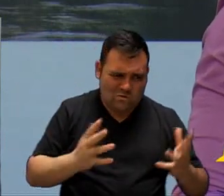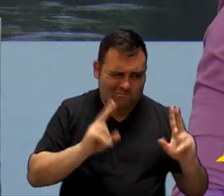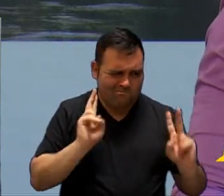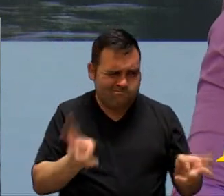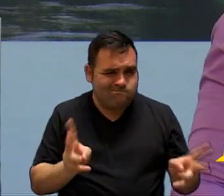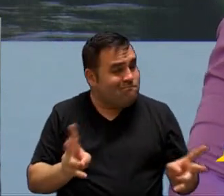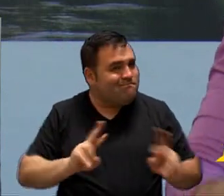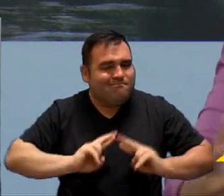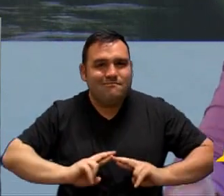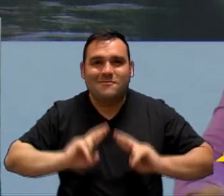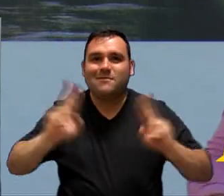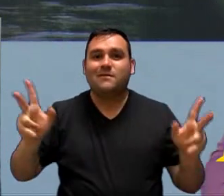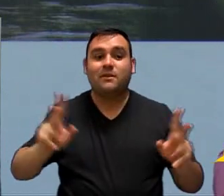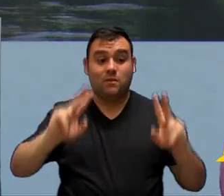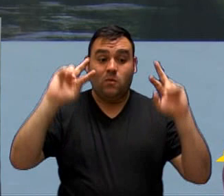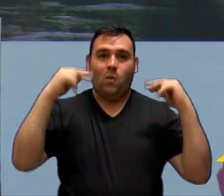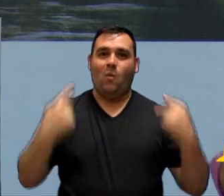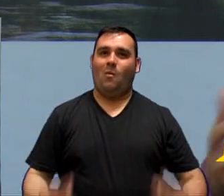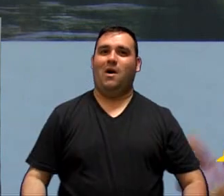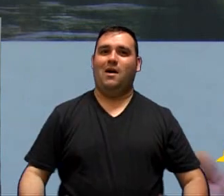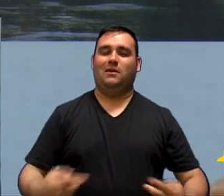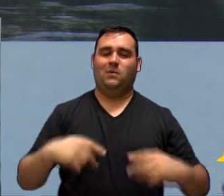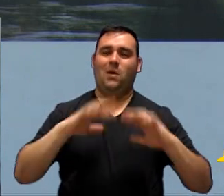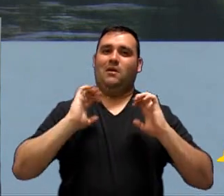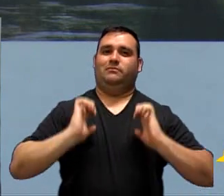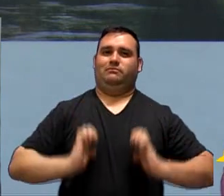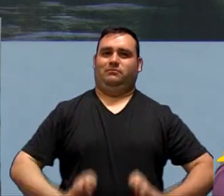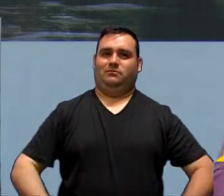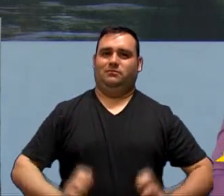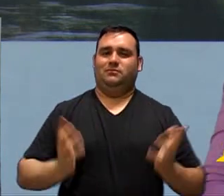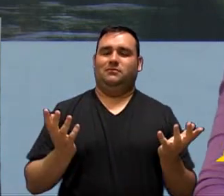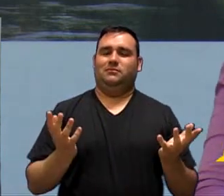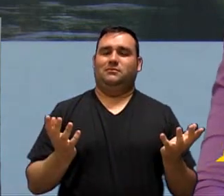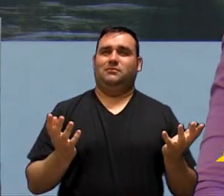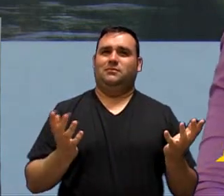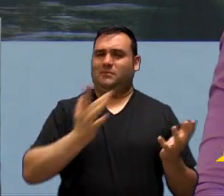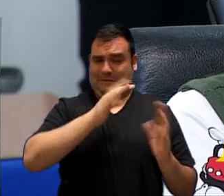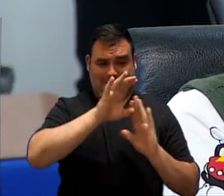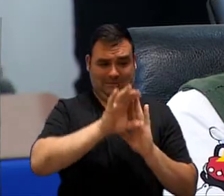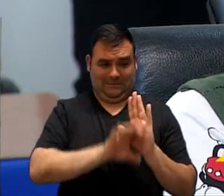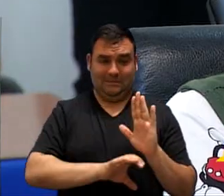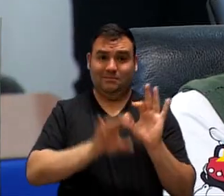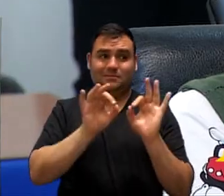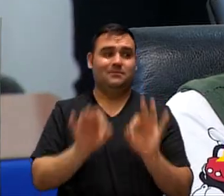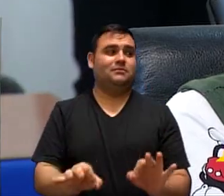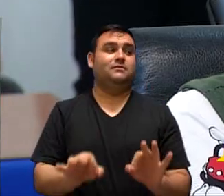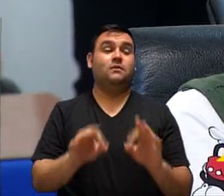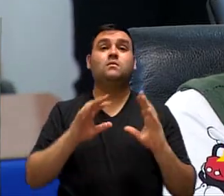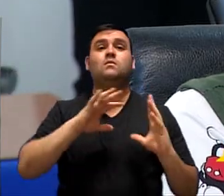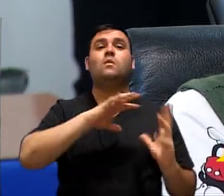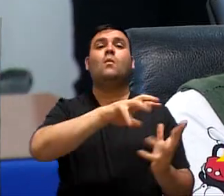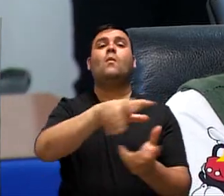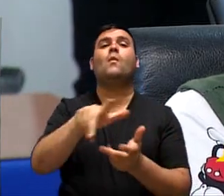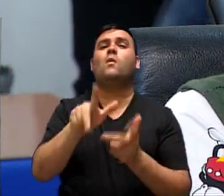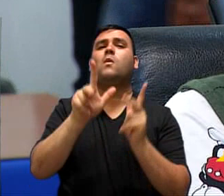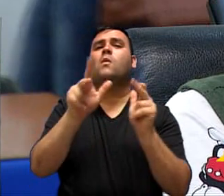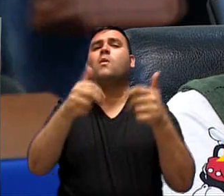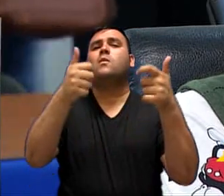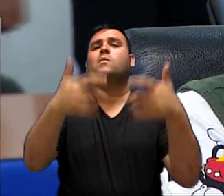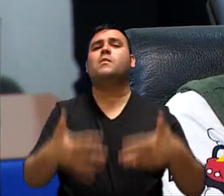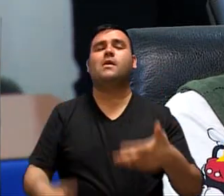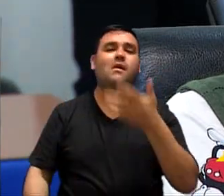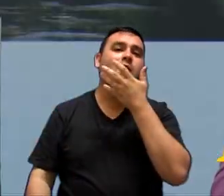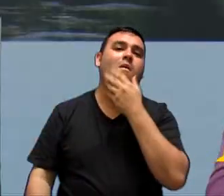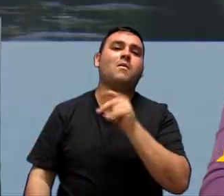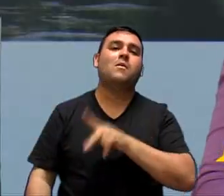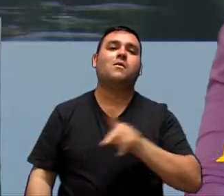temos, um mundo mais humano, um mundo mais ético, um mundo mais cidadão. Um mundo que, como já diria o